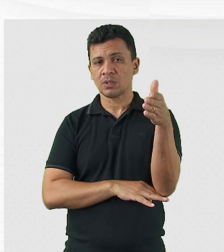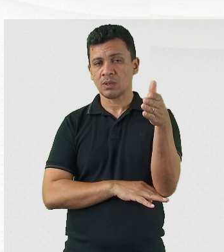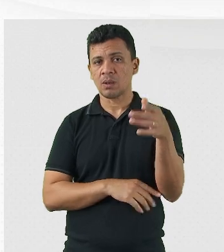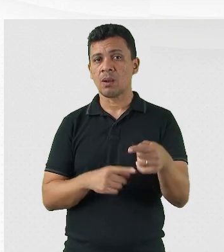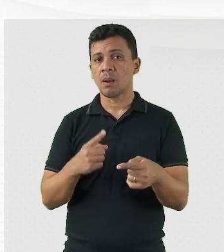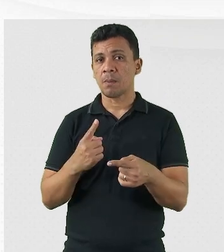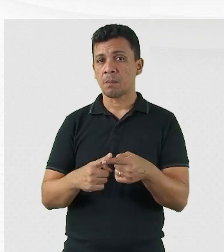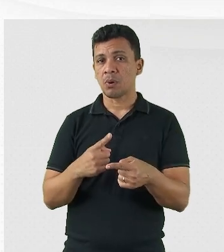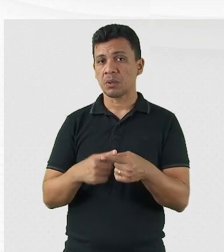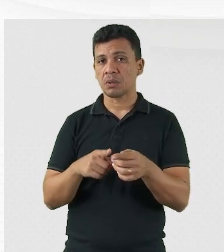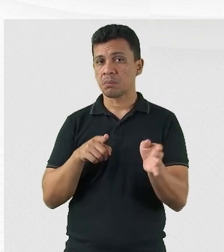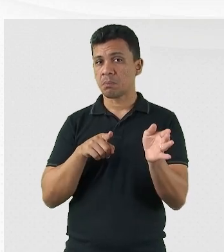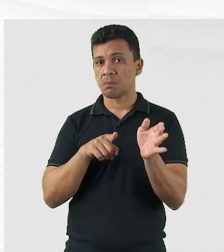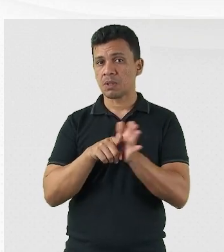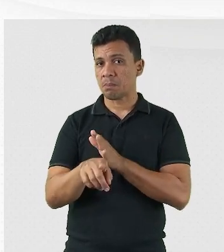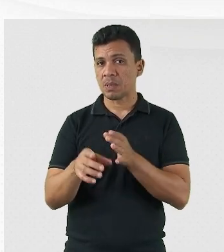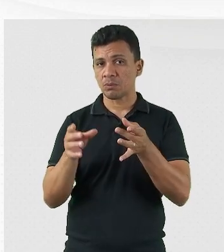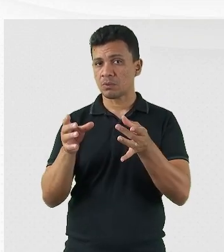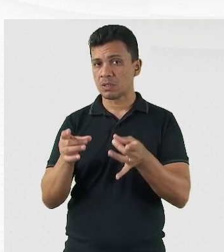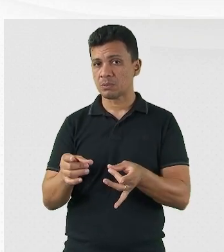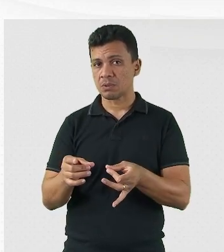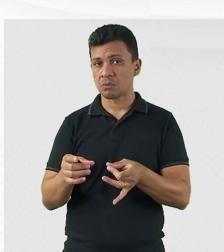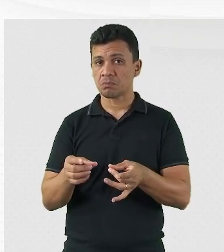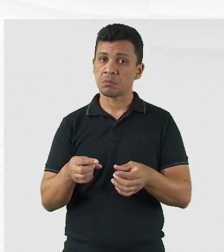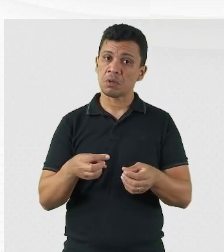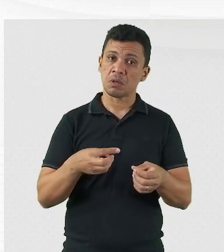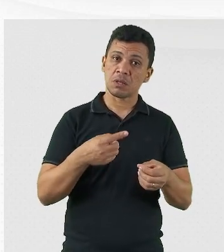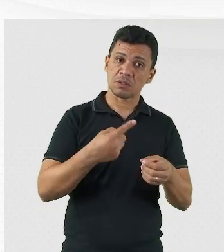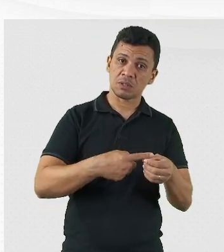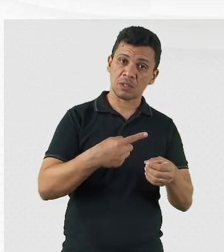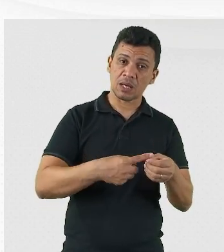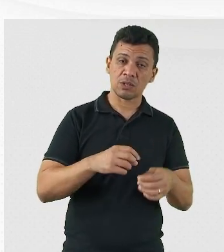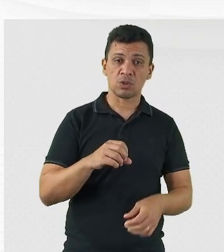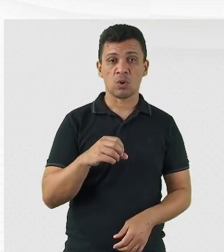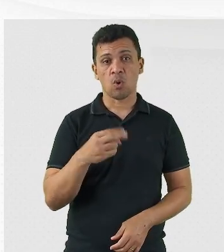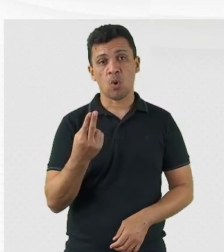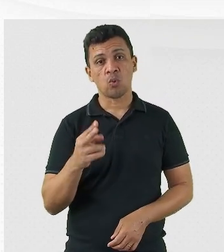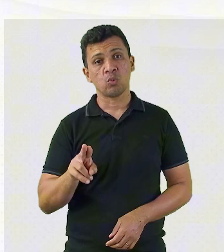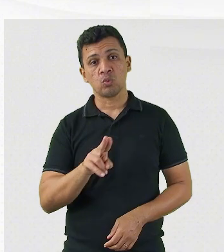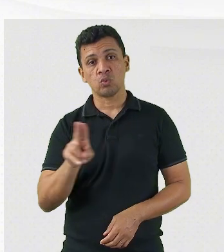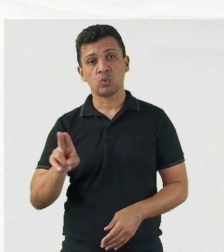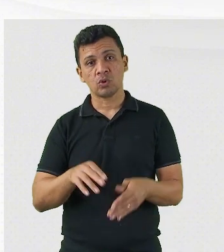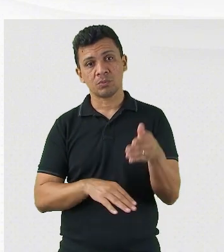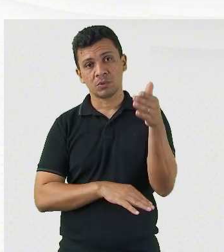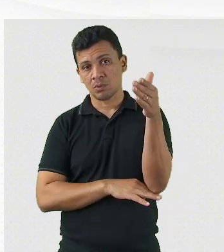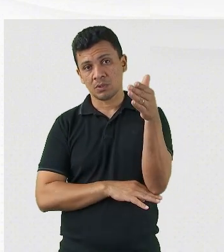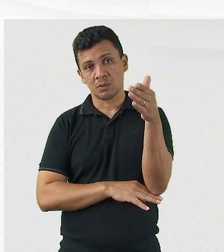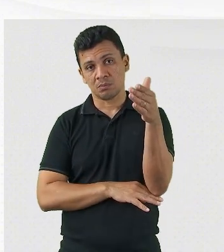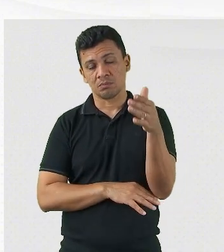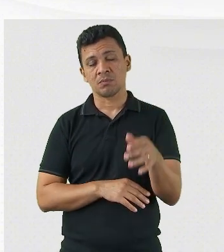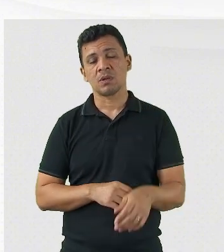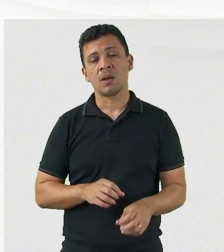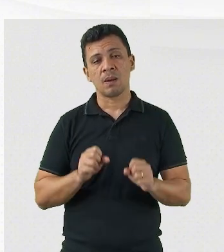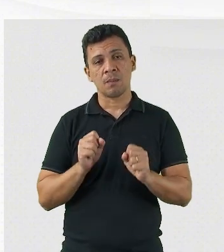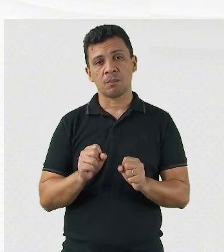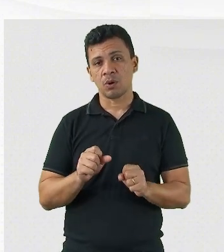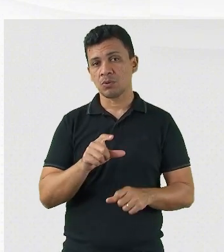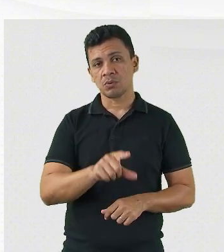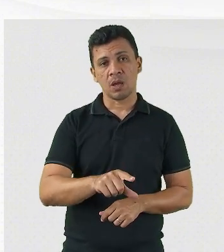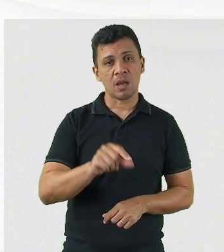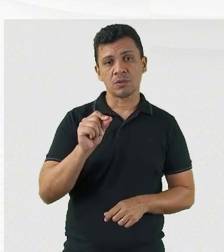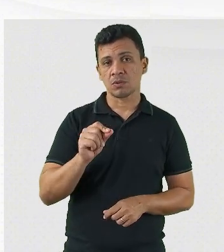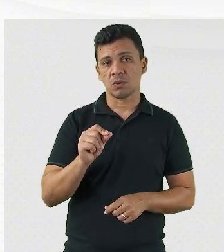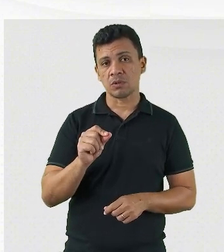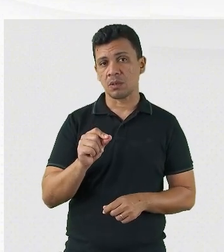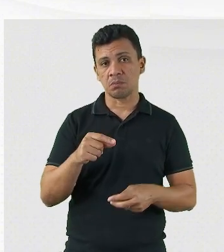foi especificado se você queria a cidade ou se você queria o local. Você poderia usar tanto